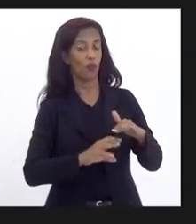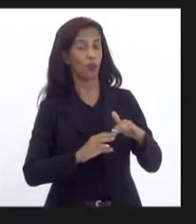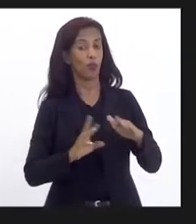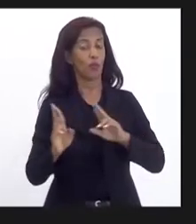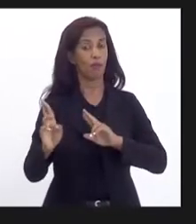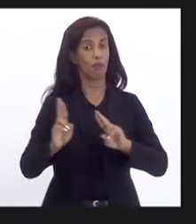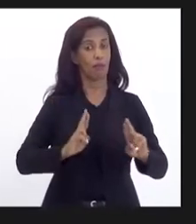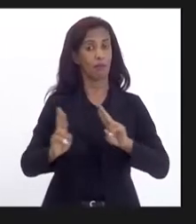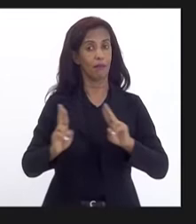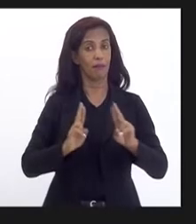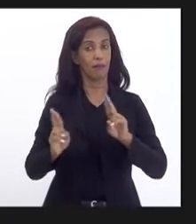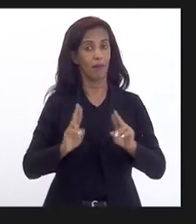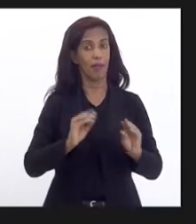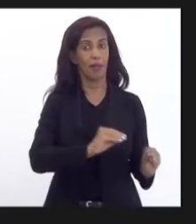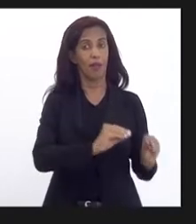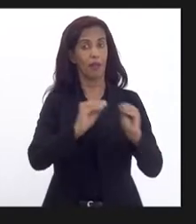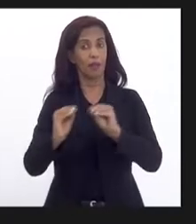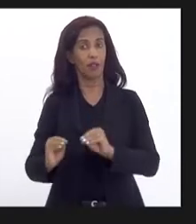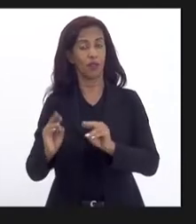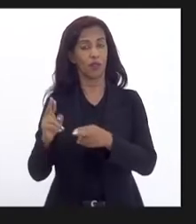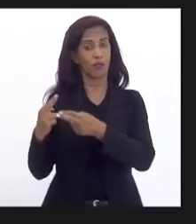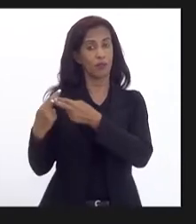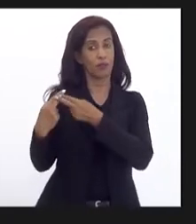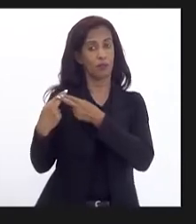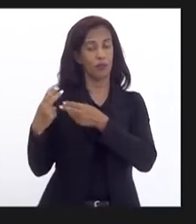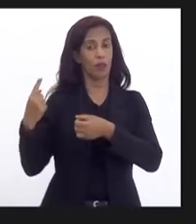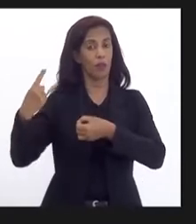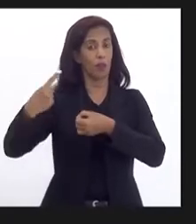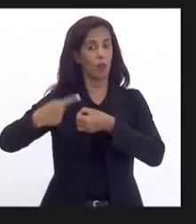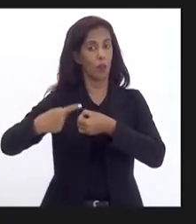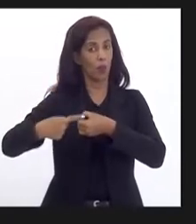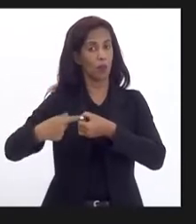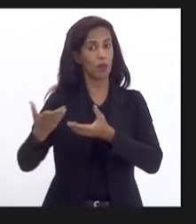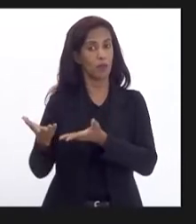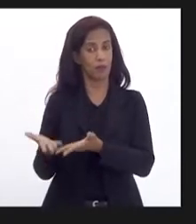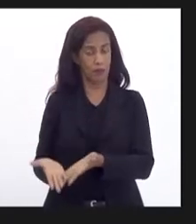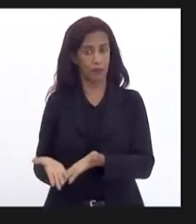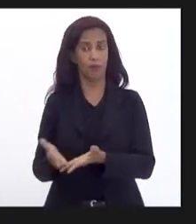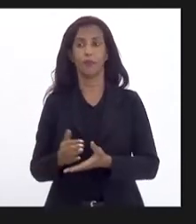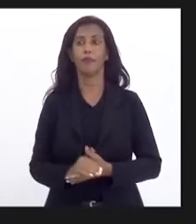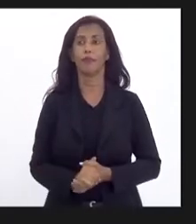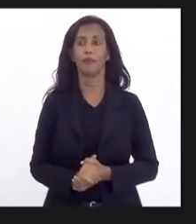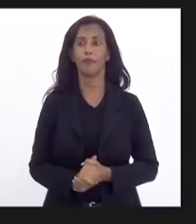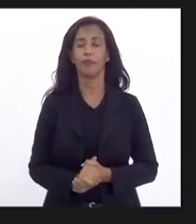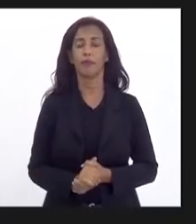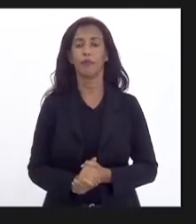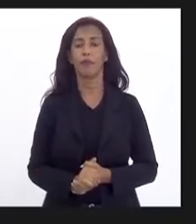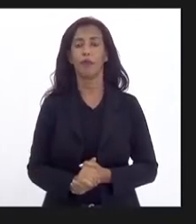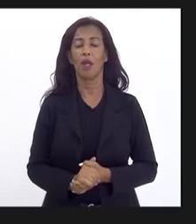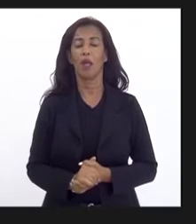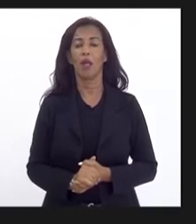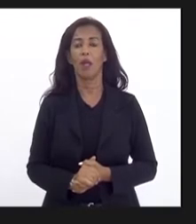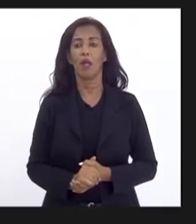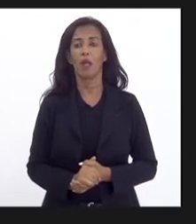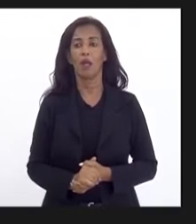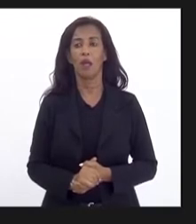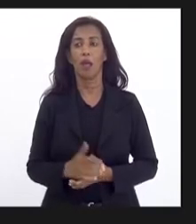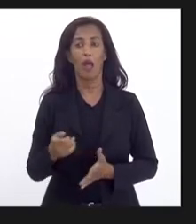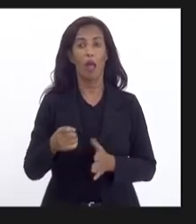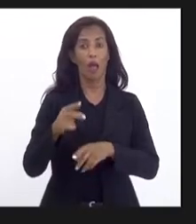relacionada à transferência de responsabilidade para o município no tocante aos dispositivos